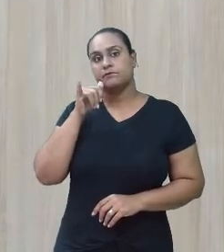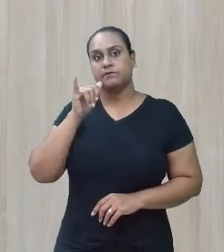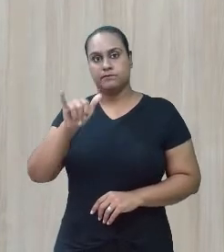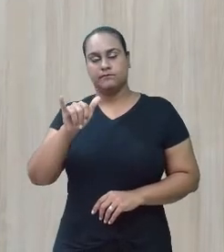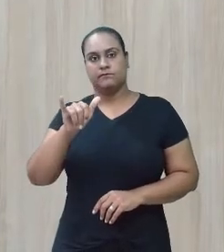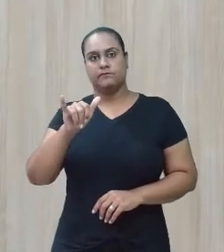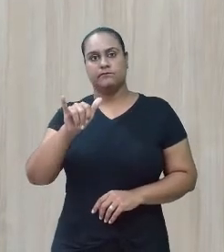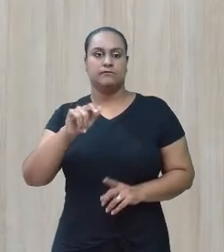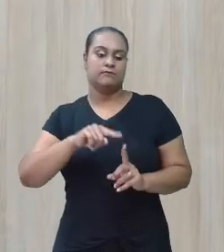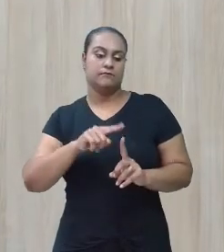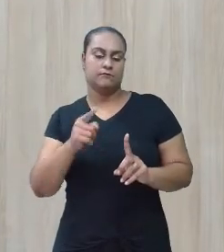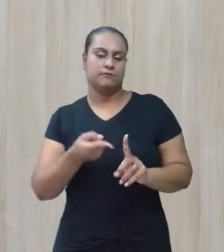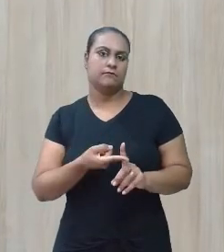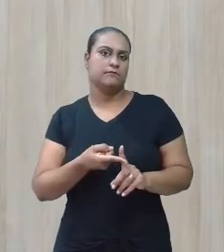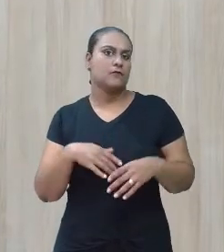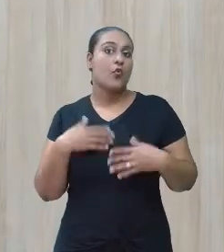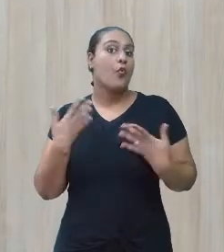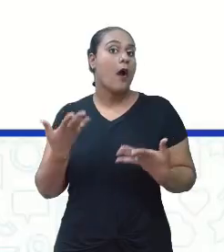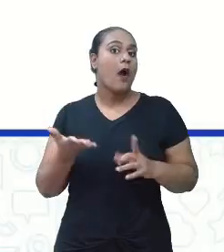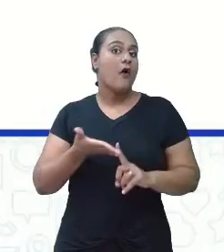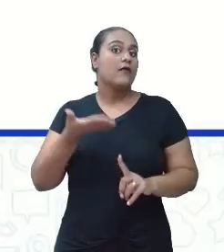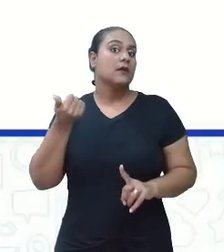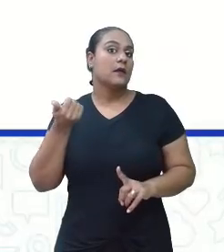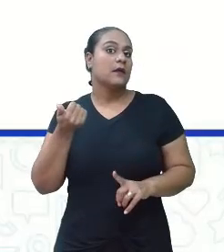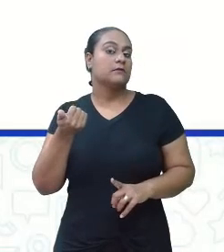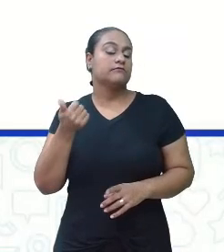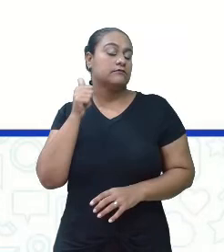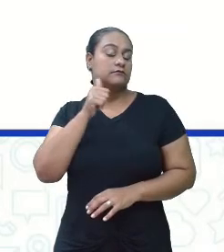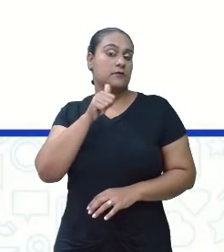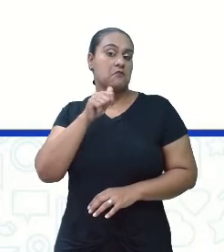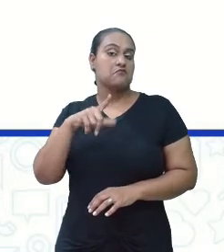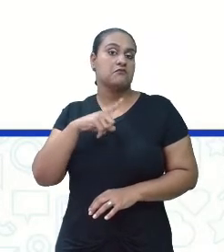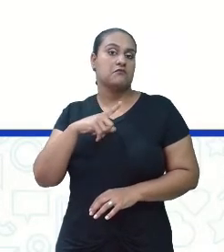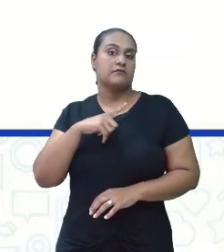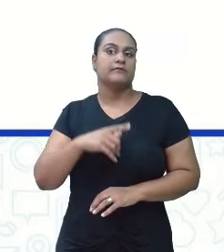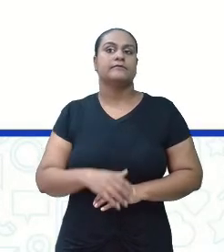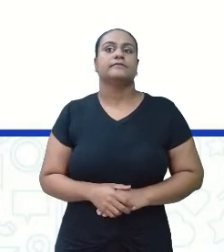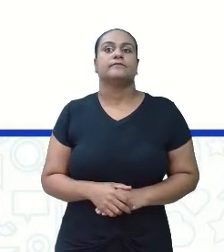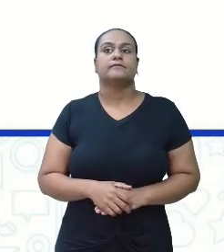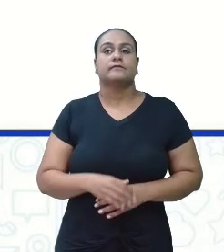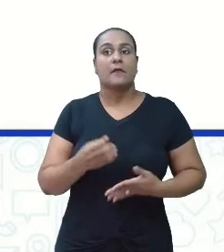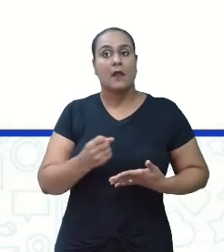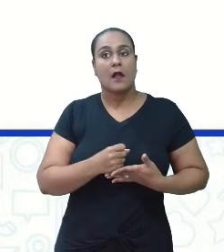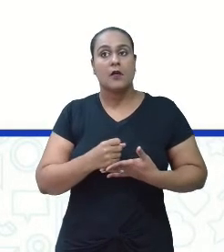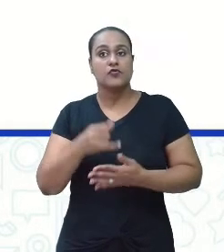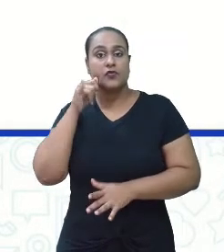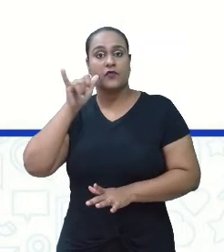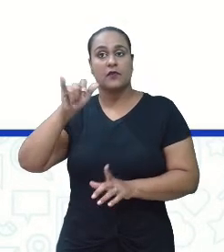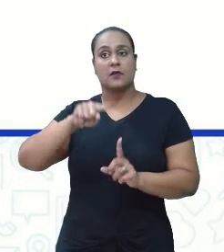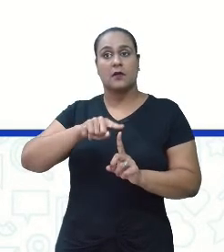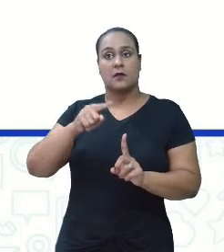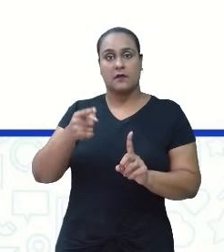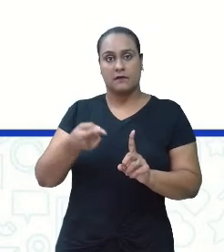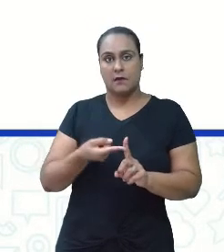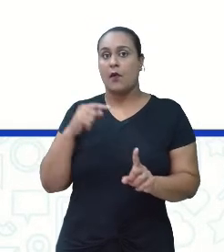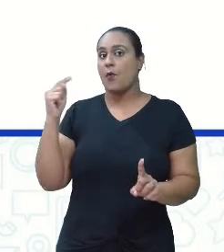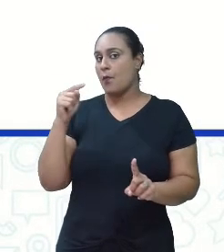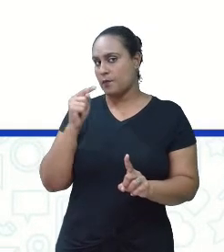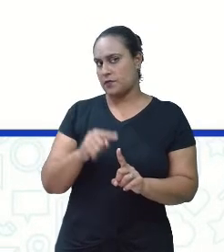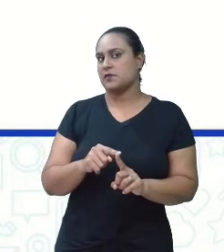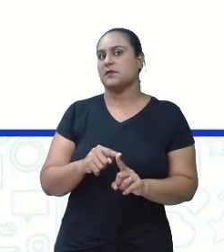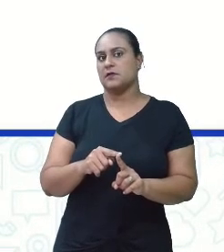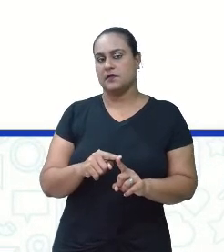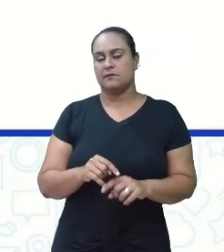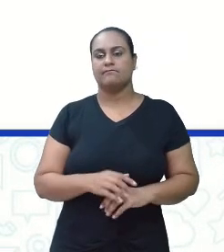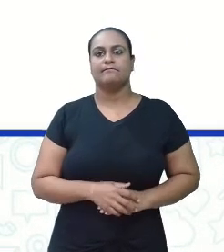Que vantagens ela oferece à mulher? Então, vou citar aqui algumas. Ajuda a prevenir a gravidez, que é o objetivo que a mulher